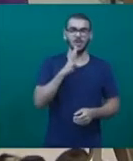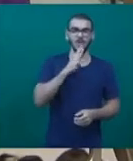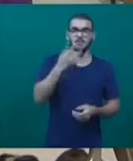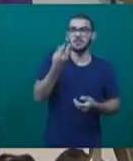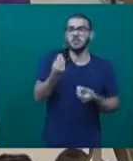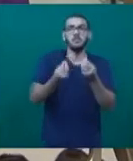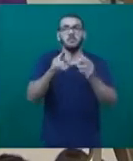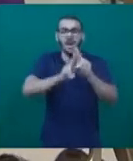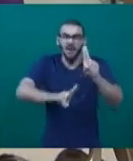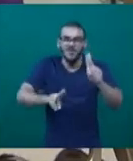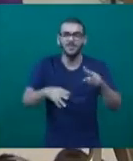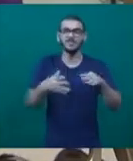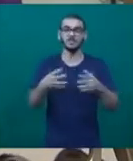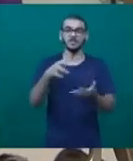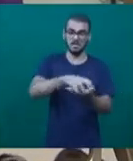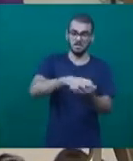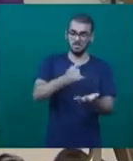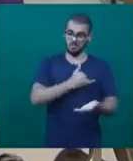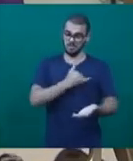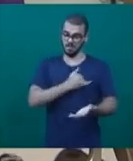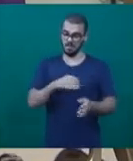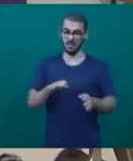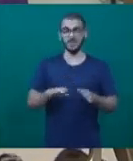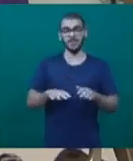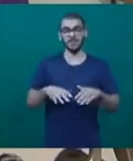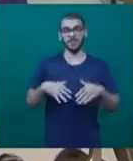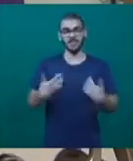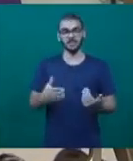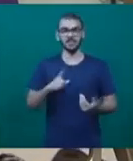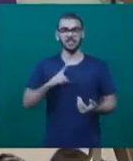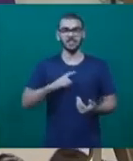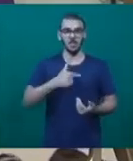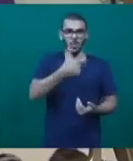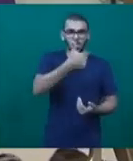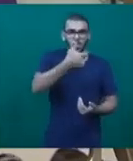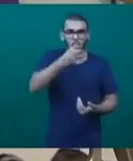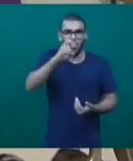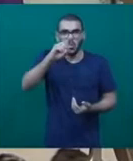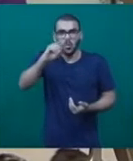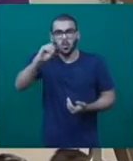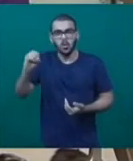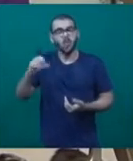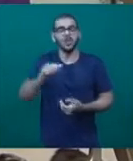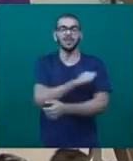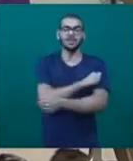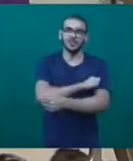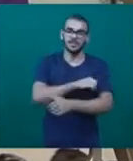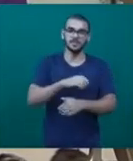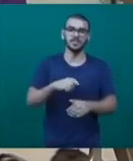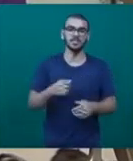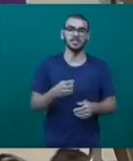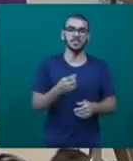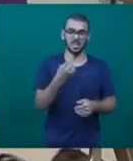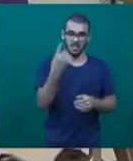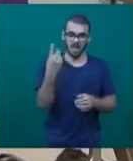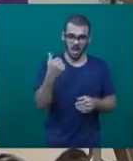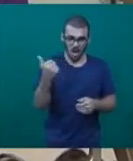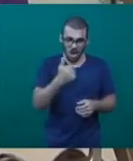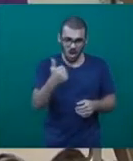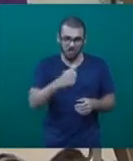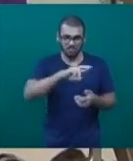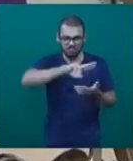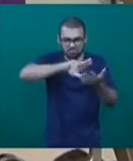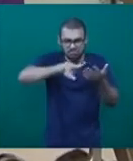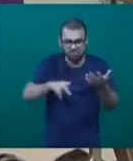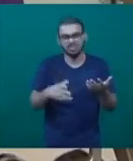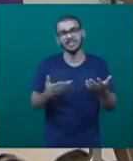a UFO. No campus Pontal, em Ituiutaba, estão matriculados mais de 2.500 alunos em 11 cursos de graduação,